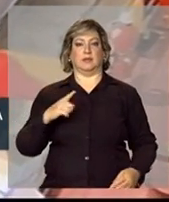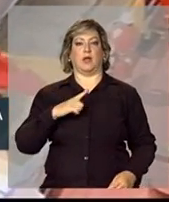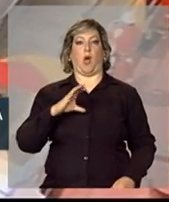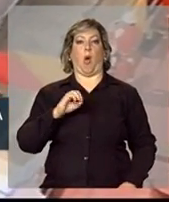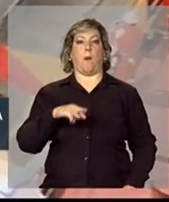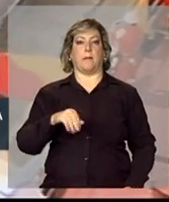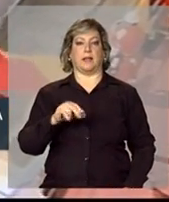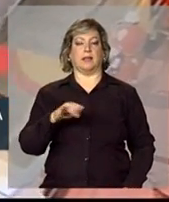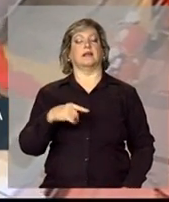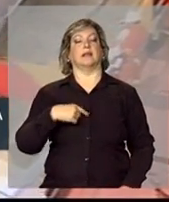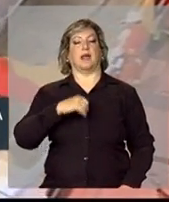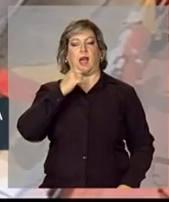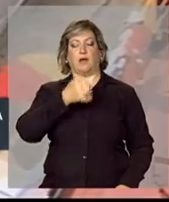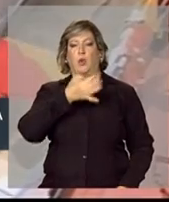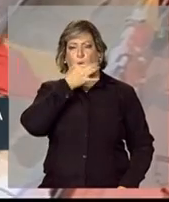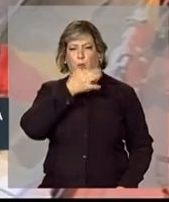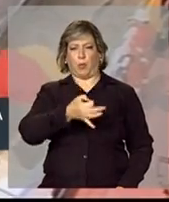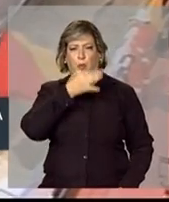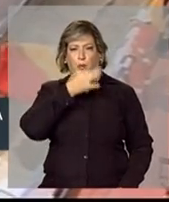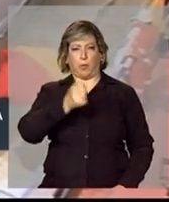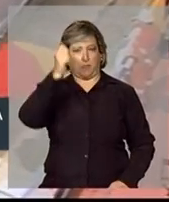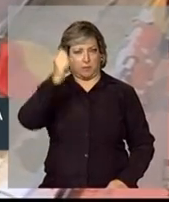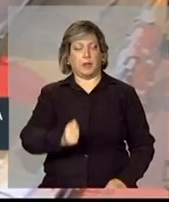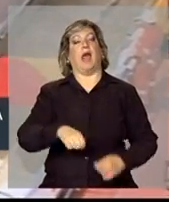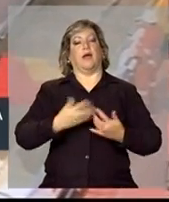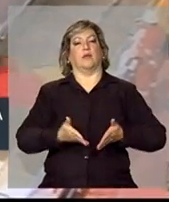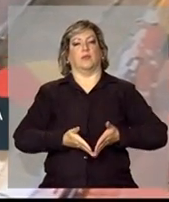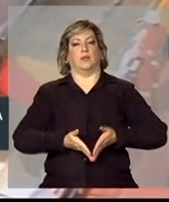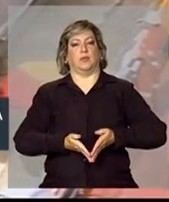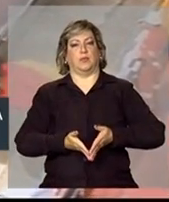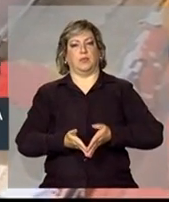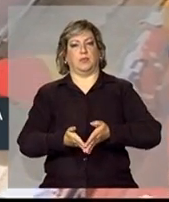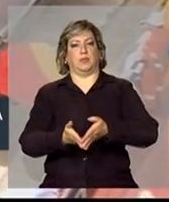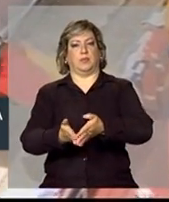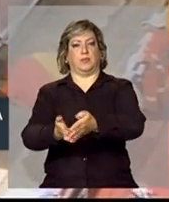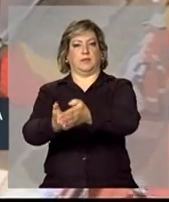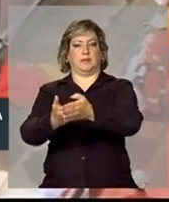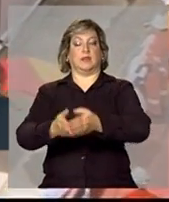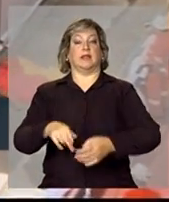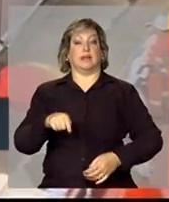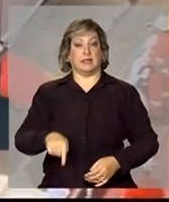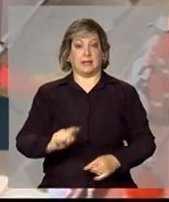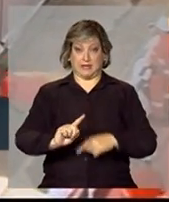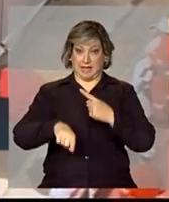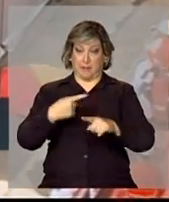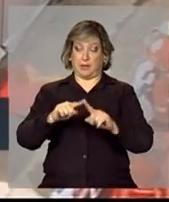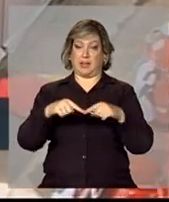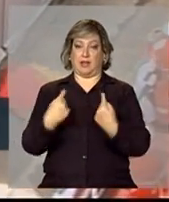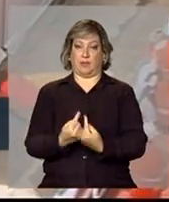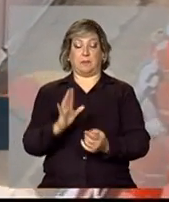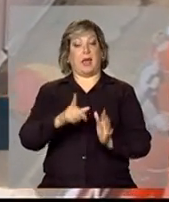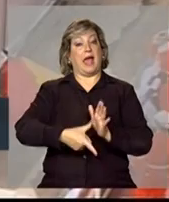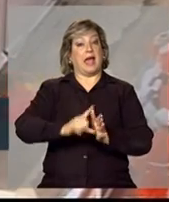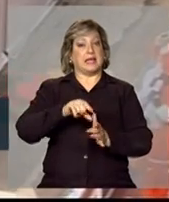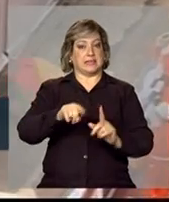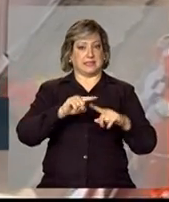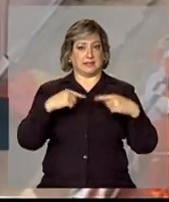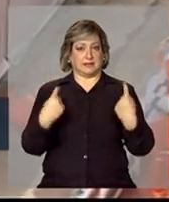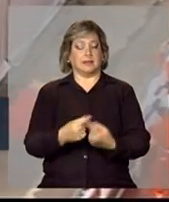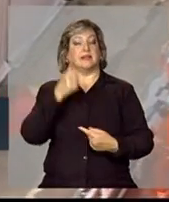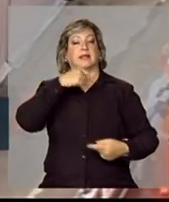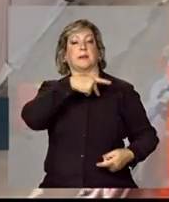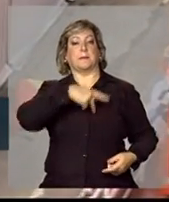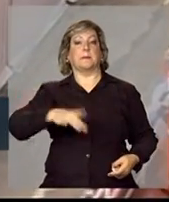zarpa ruma ao mar Isso vai ser após a cerimônia nesse momento antes da cerimônia a